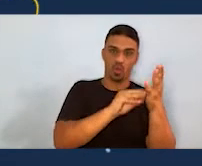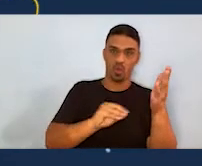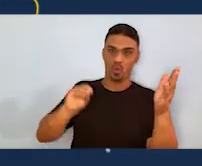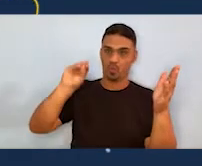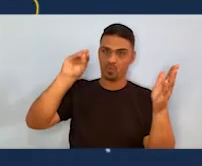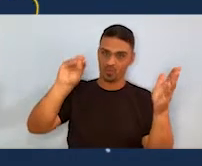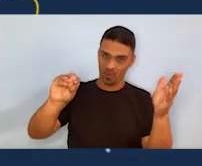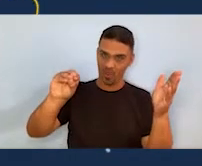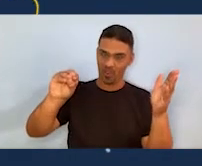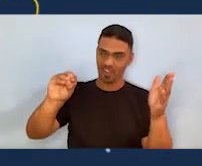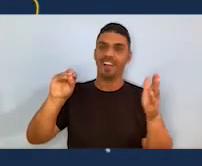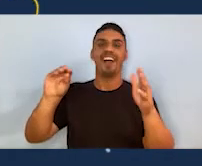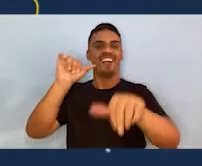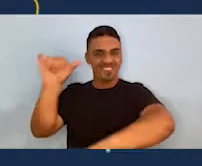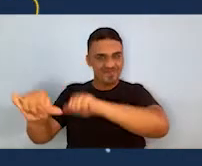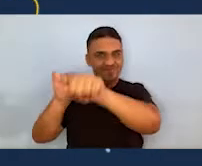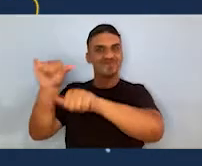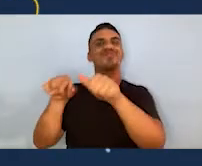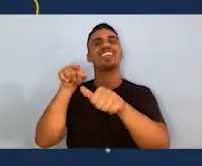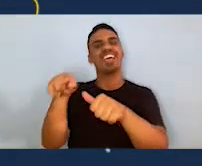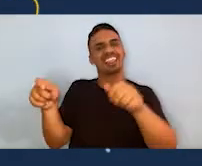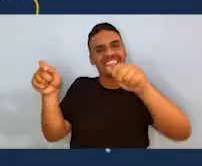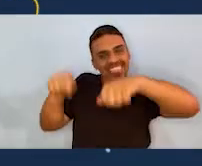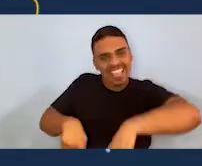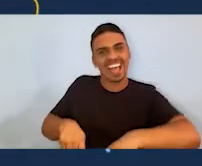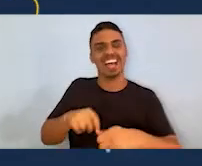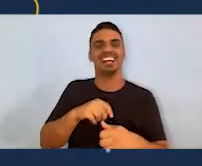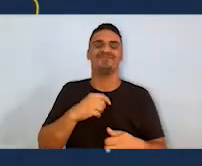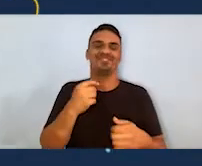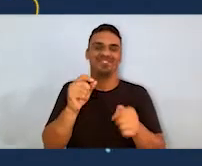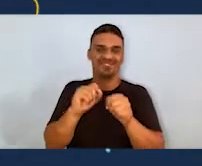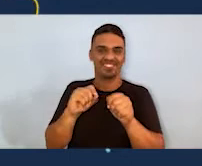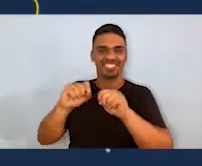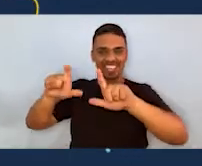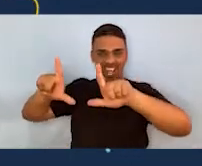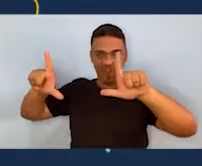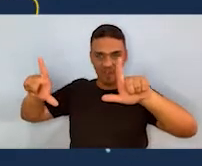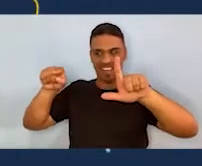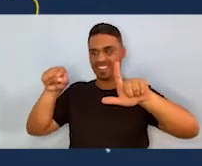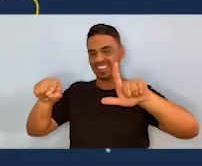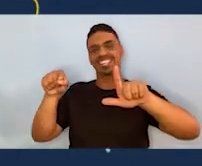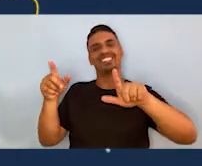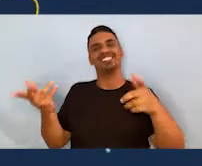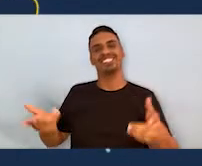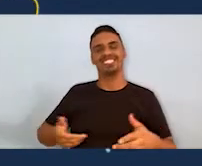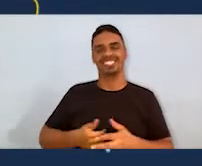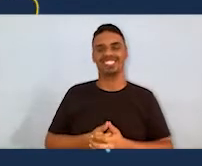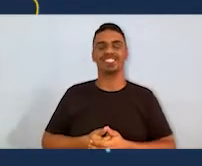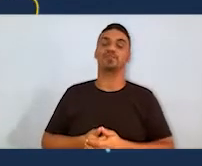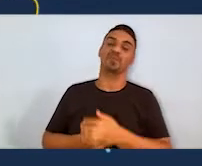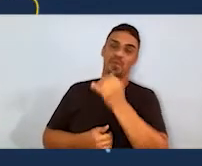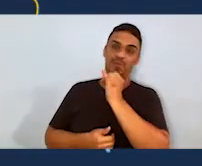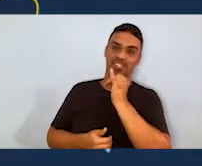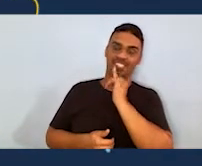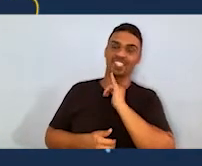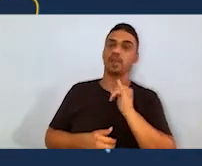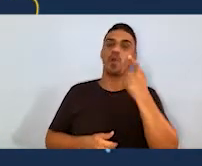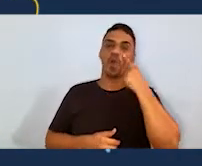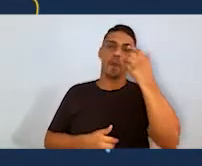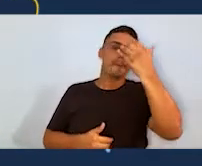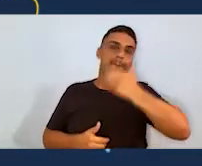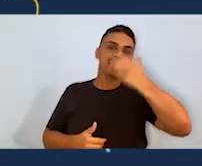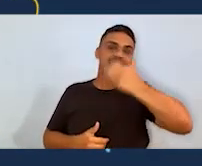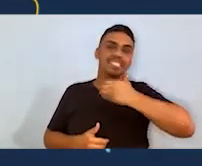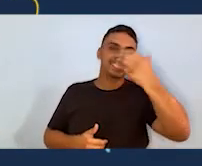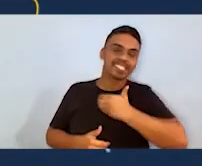ele como base para fazer o próximo quadro. Então, aqui, por exemplo, a gente pode pegar esse quadro aqui da maçãzinha.